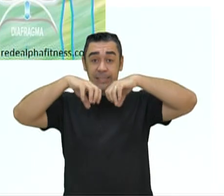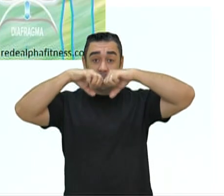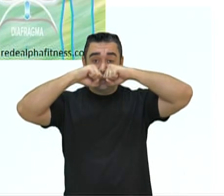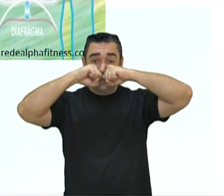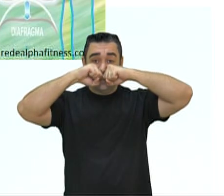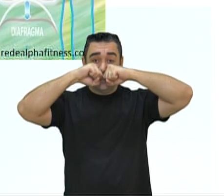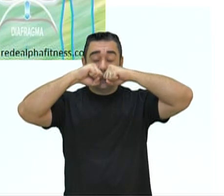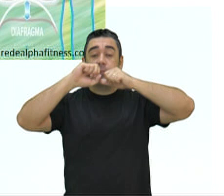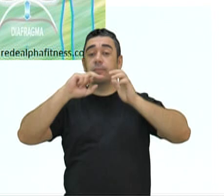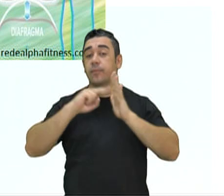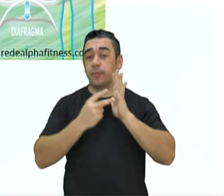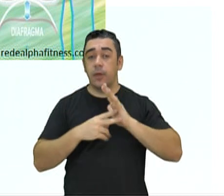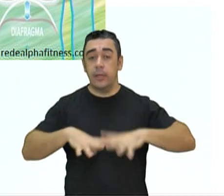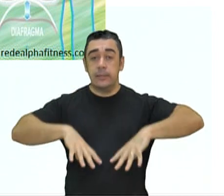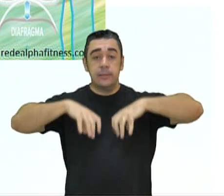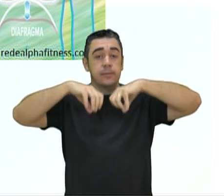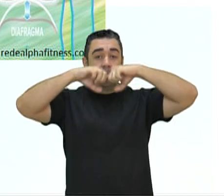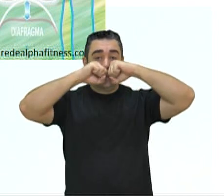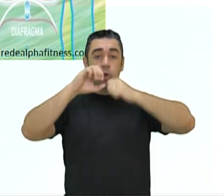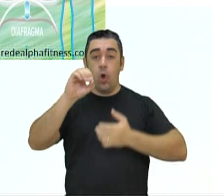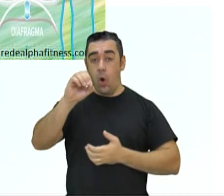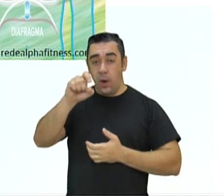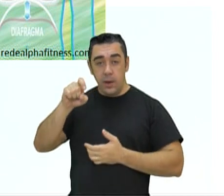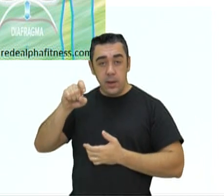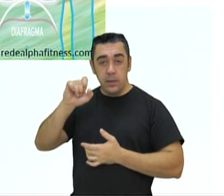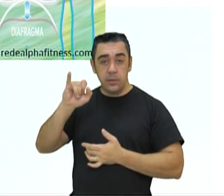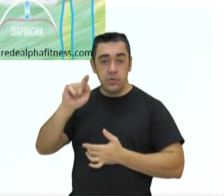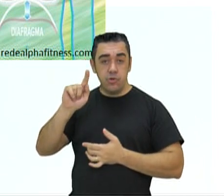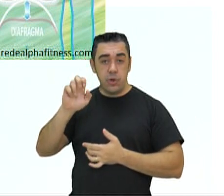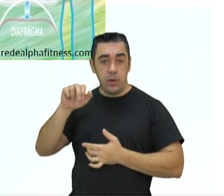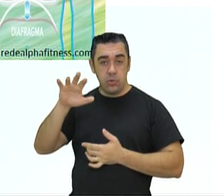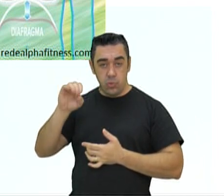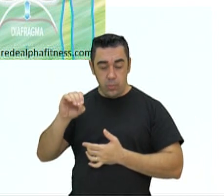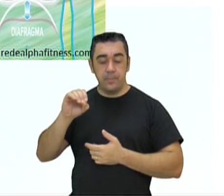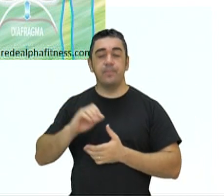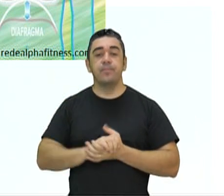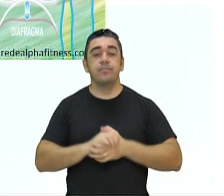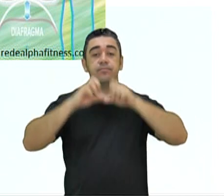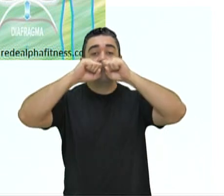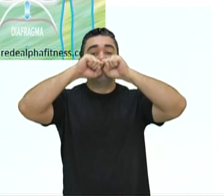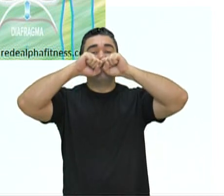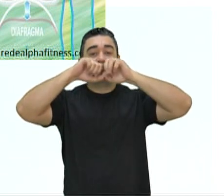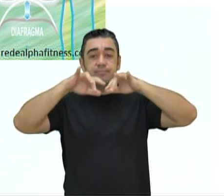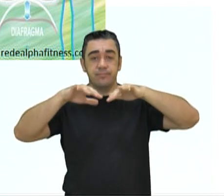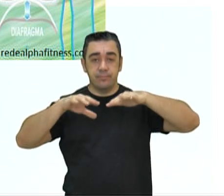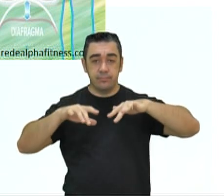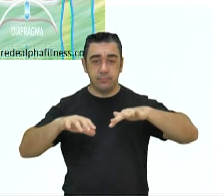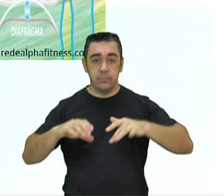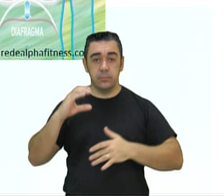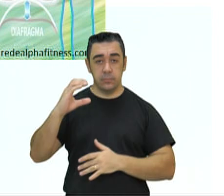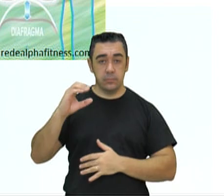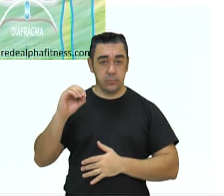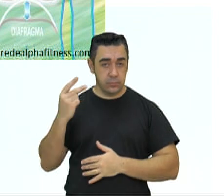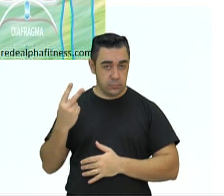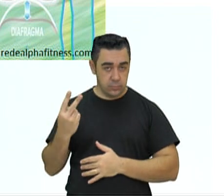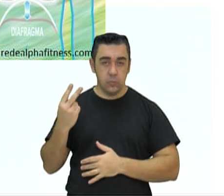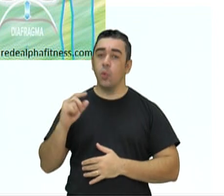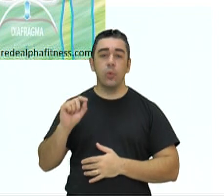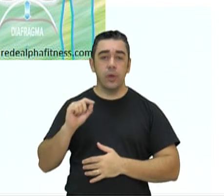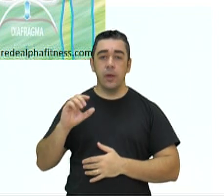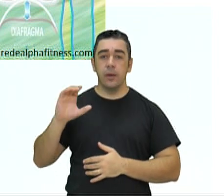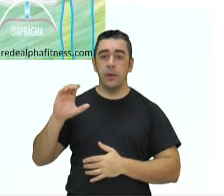nós trazemos oxigênio para dentro dos nossos pulmões, e quando nós expiramos, soltamos o ar, nós